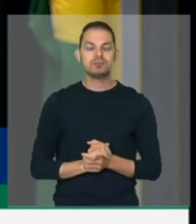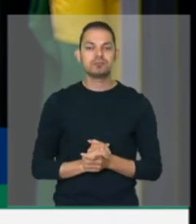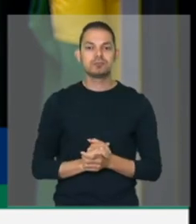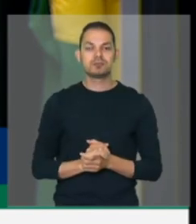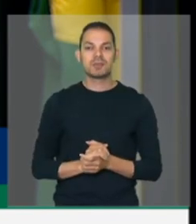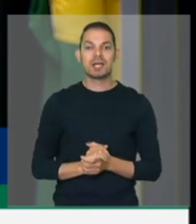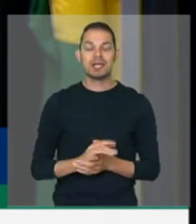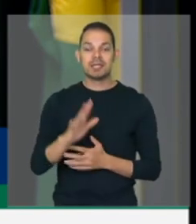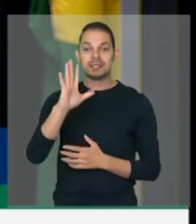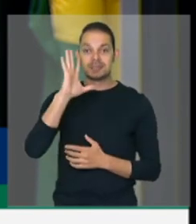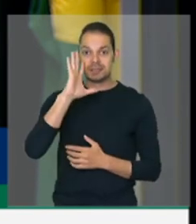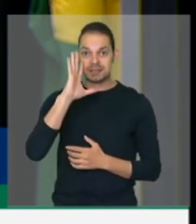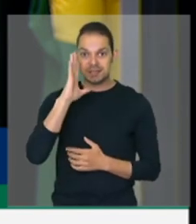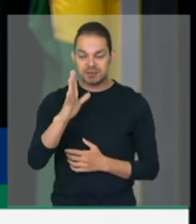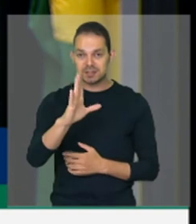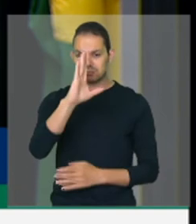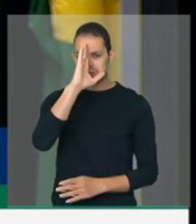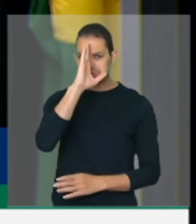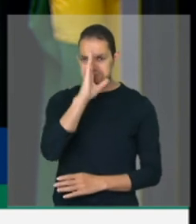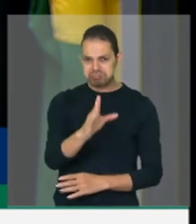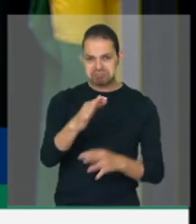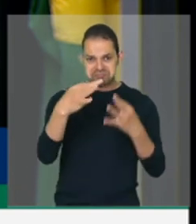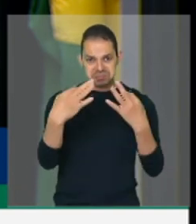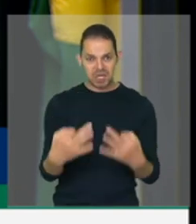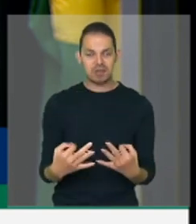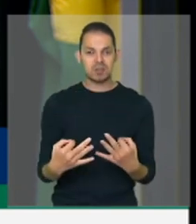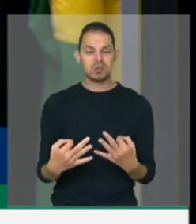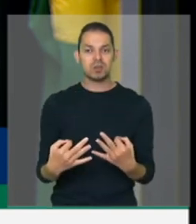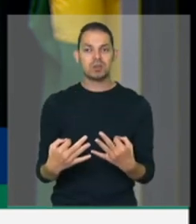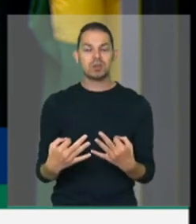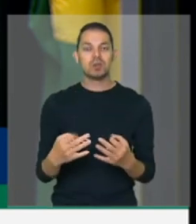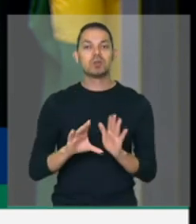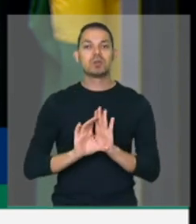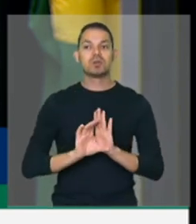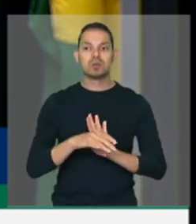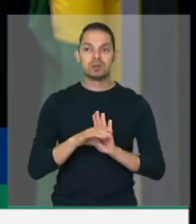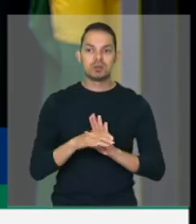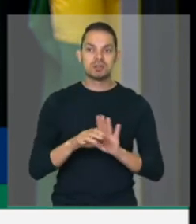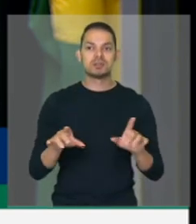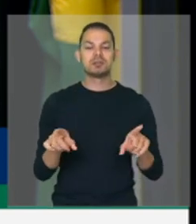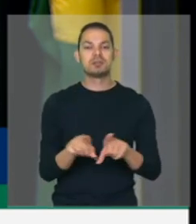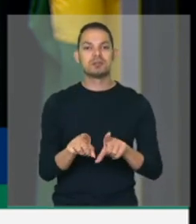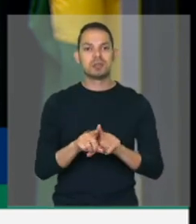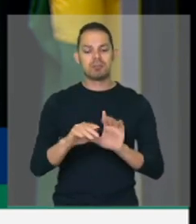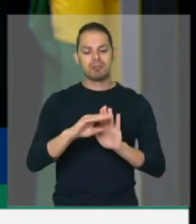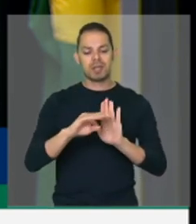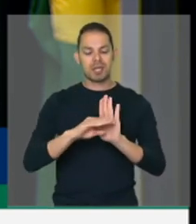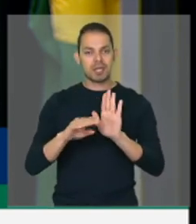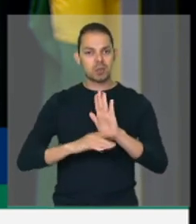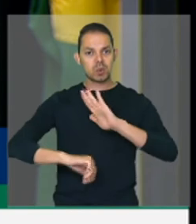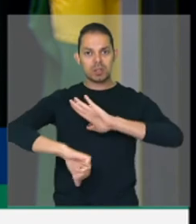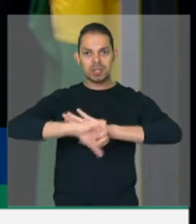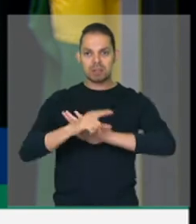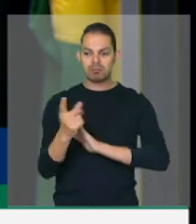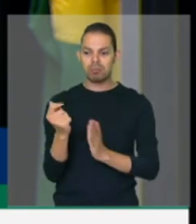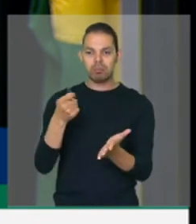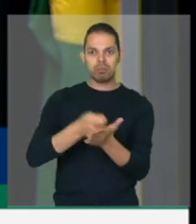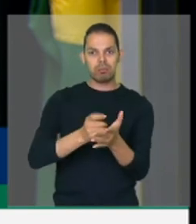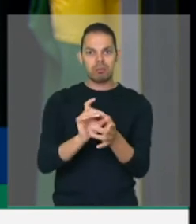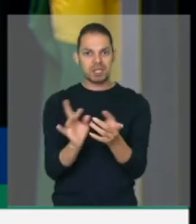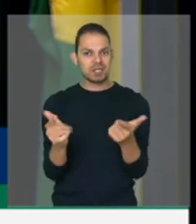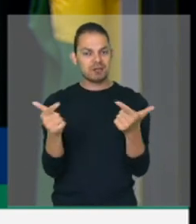a definição precisa do conceito e do rol de crimes inafiançáveis para